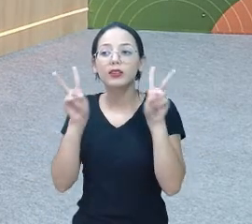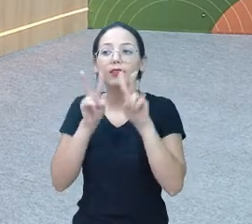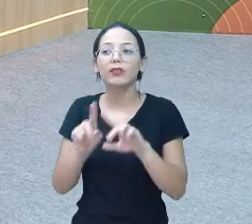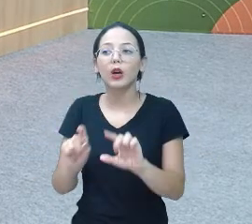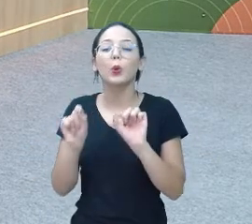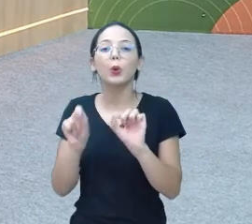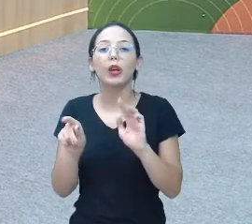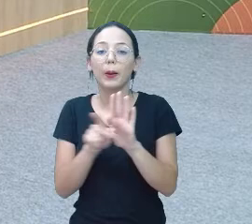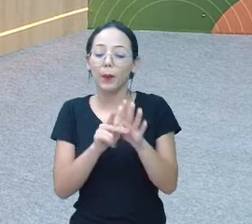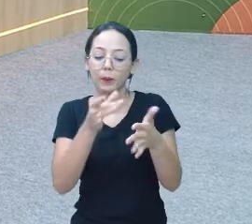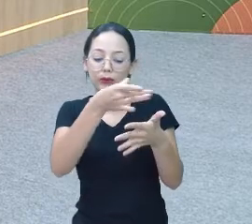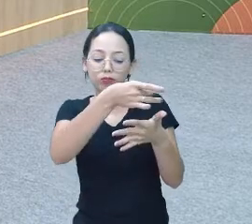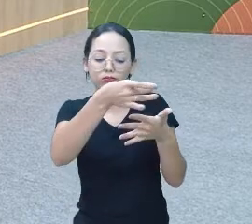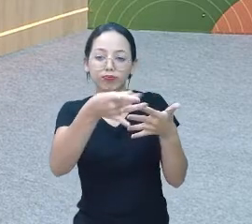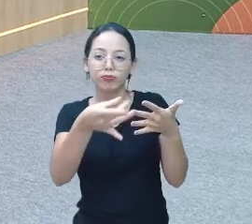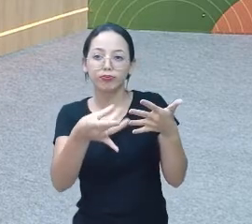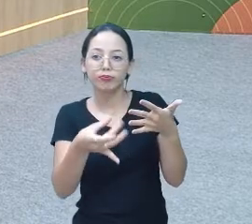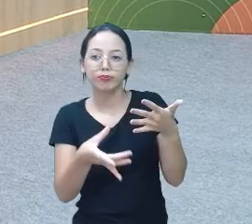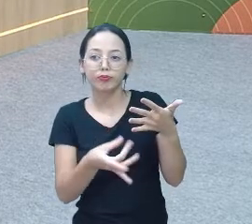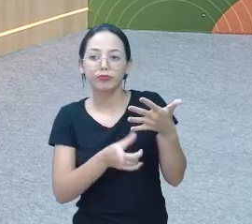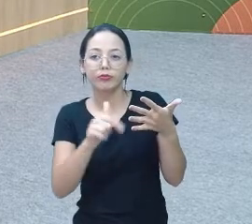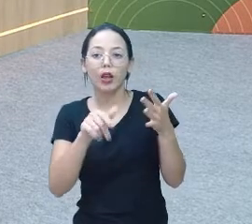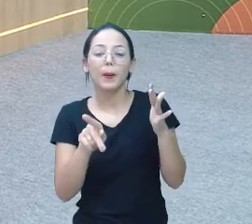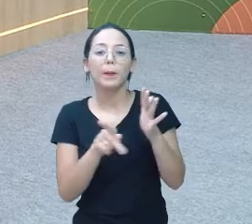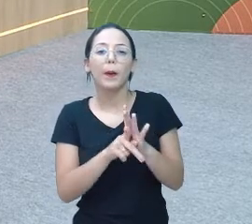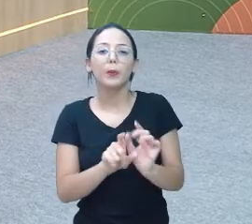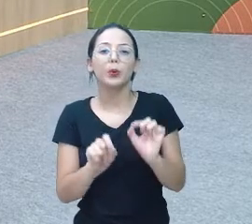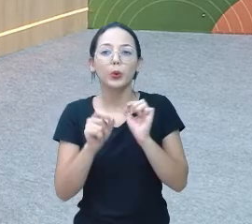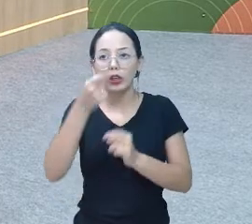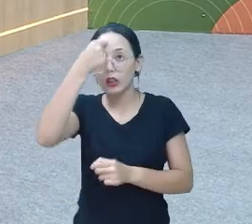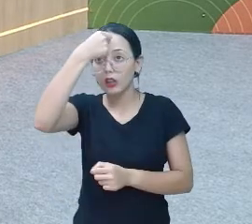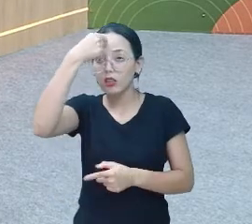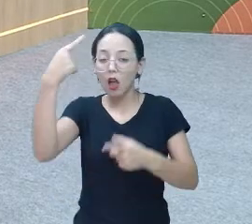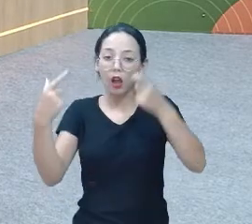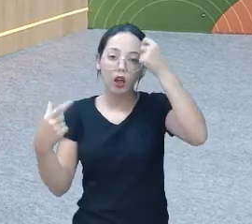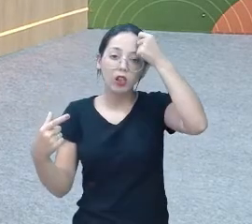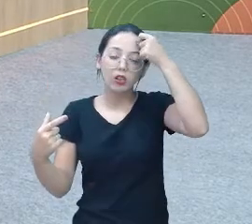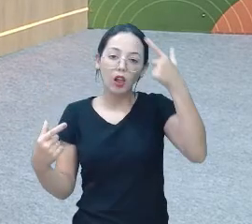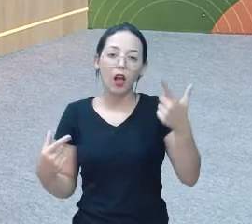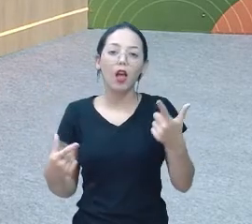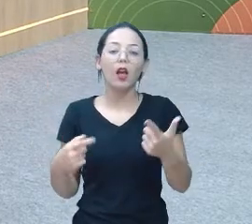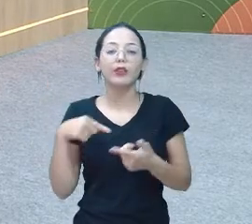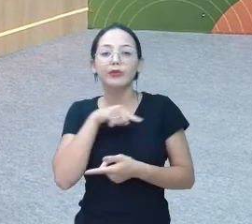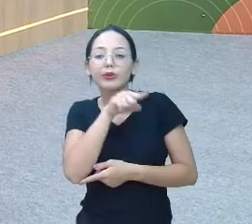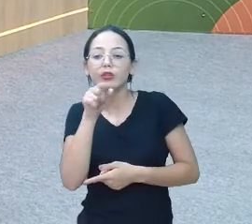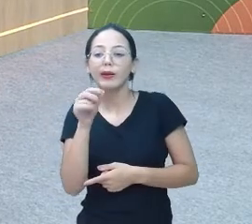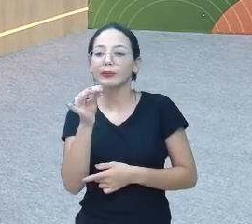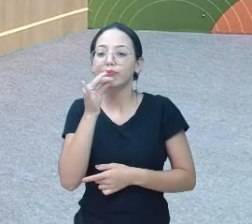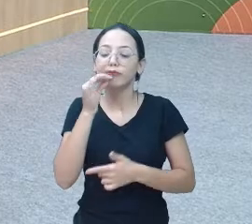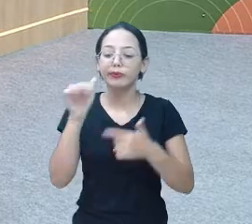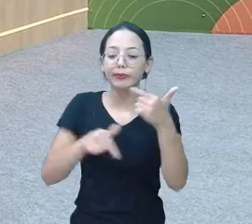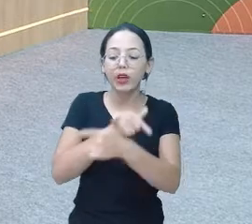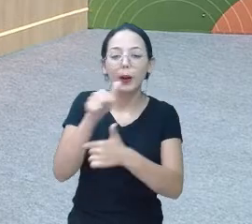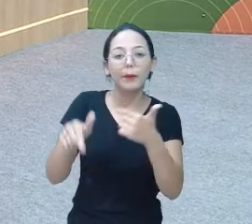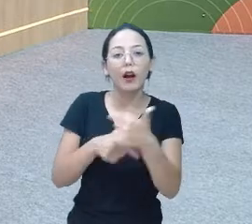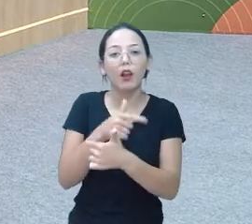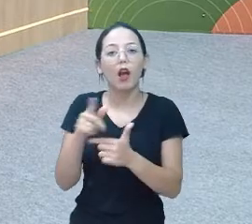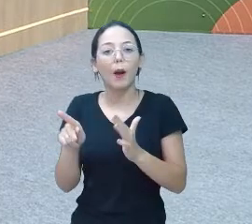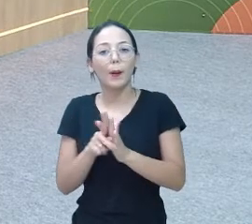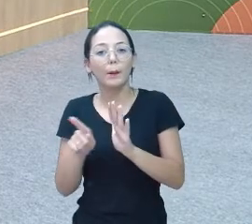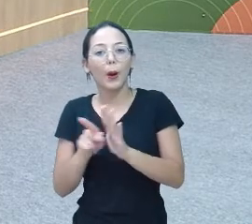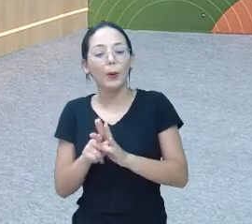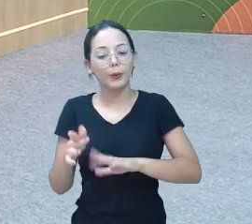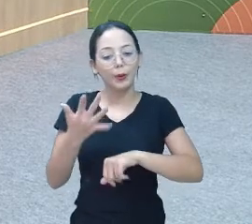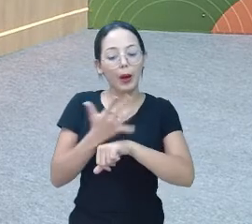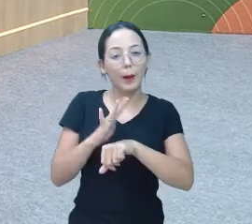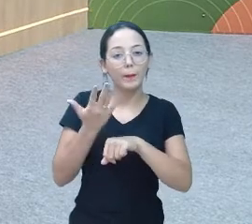desse detalhamento, ele parte de uma ideia muito mais de você trabalhar aquilo da prática para você